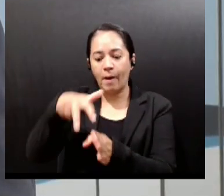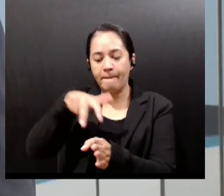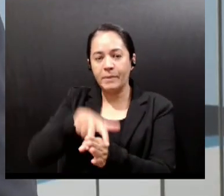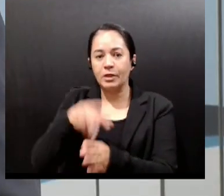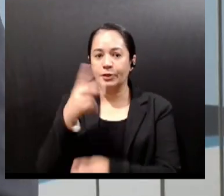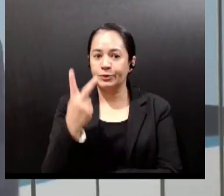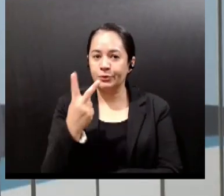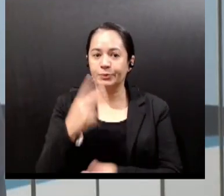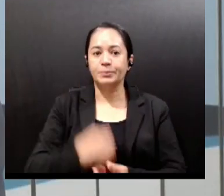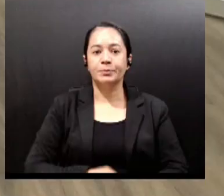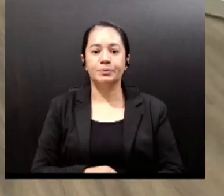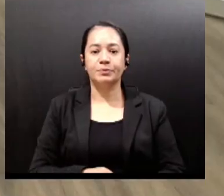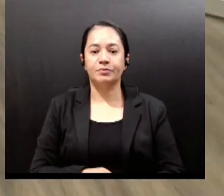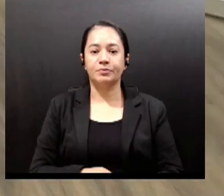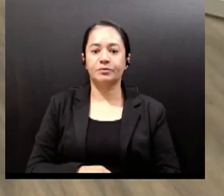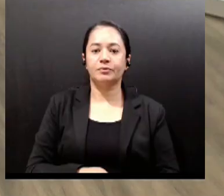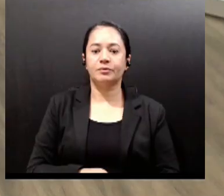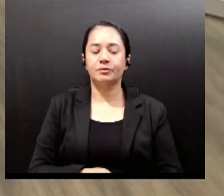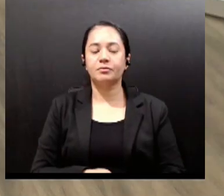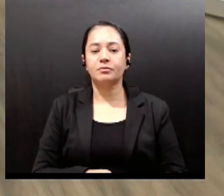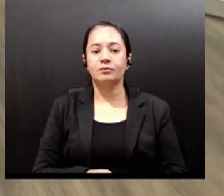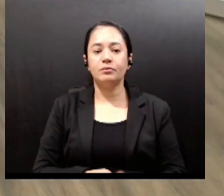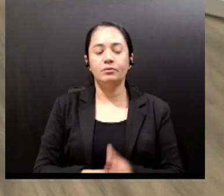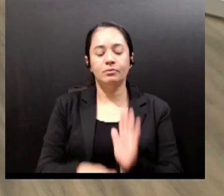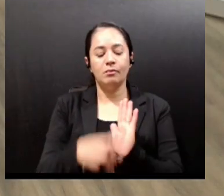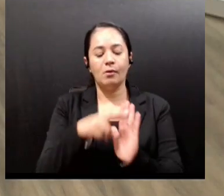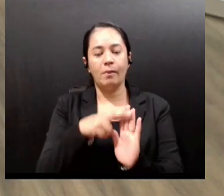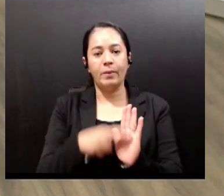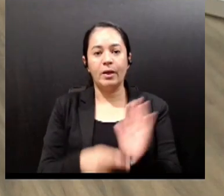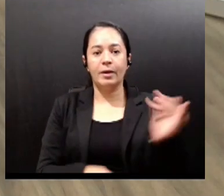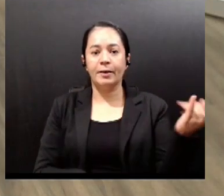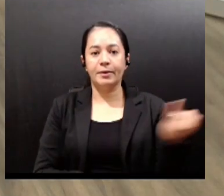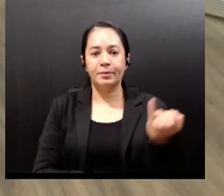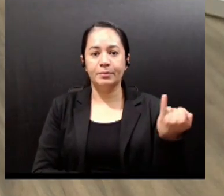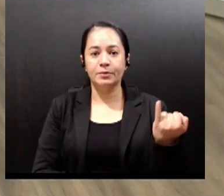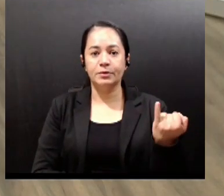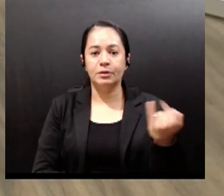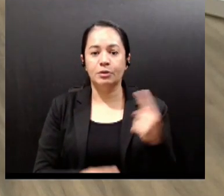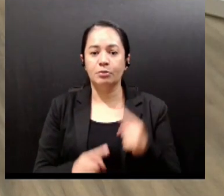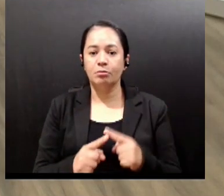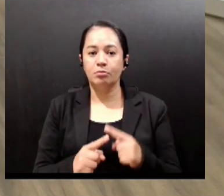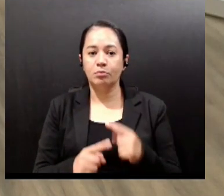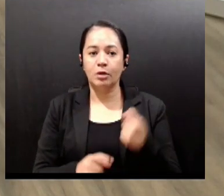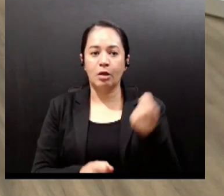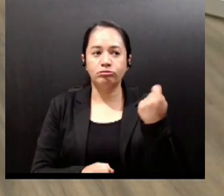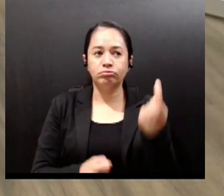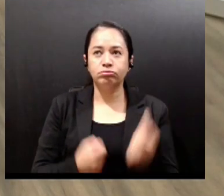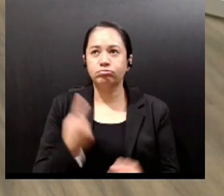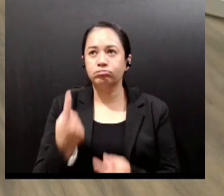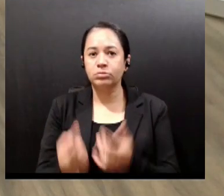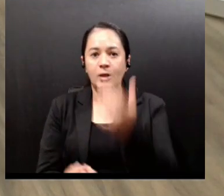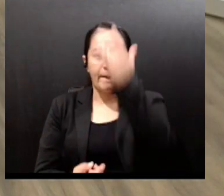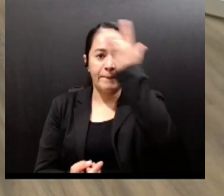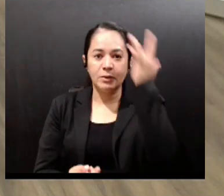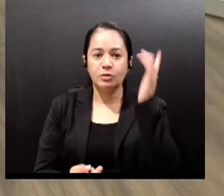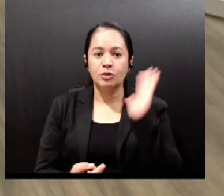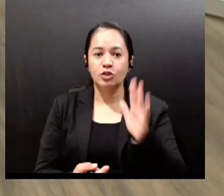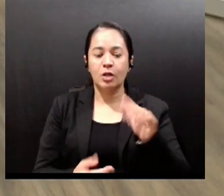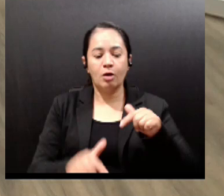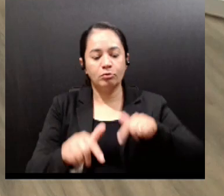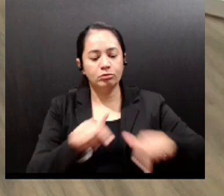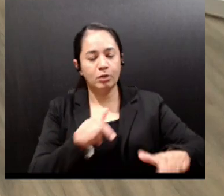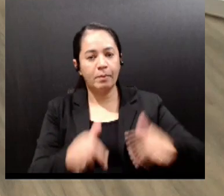Sim, e é uma regra importante também, né? Porque muitas pessoas têm procurado como um segundo emprego